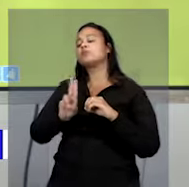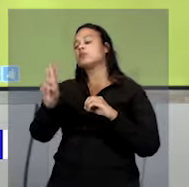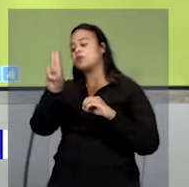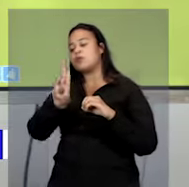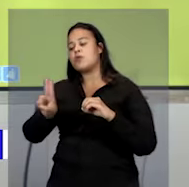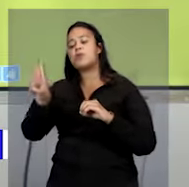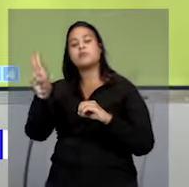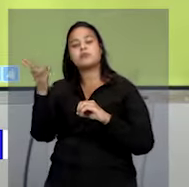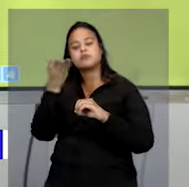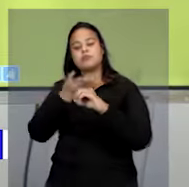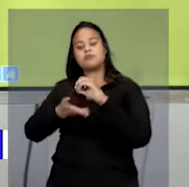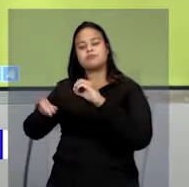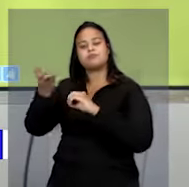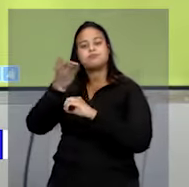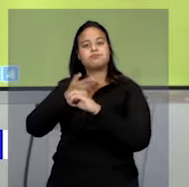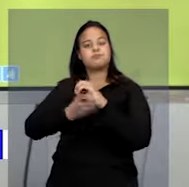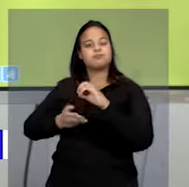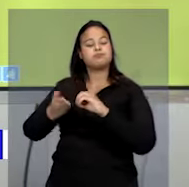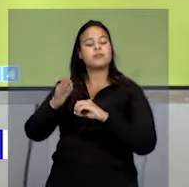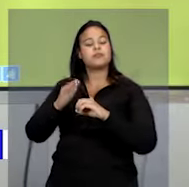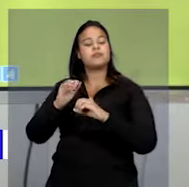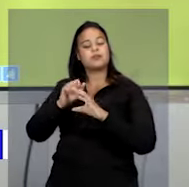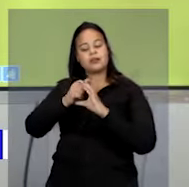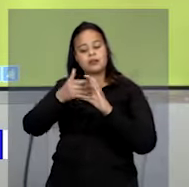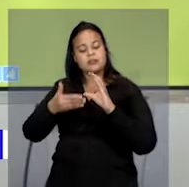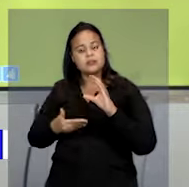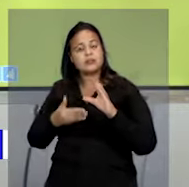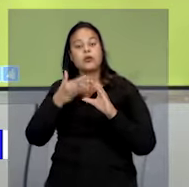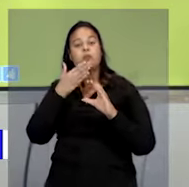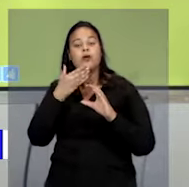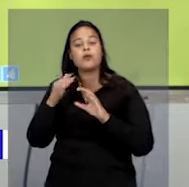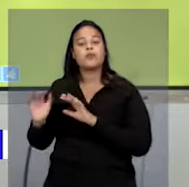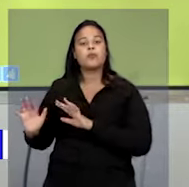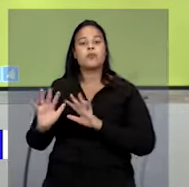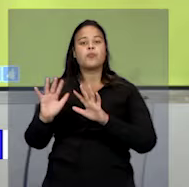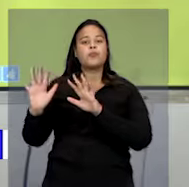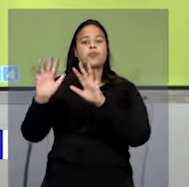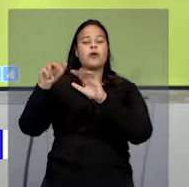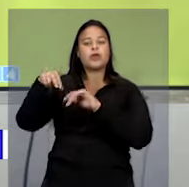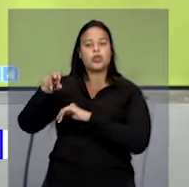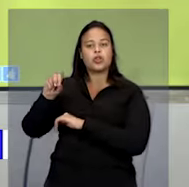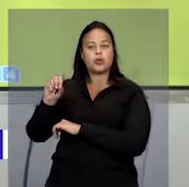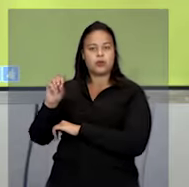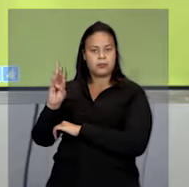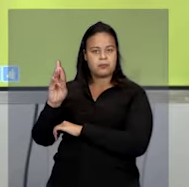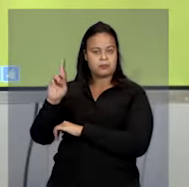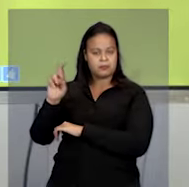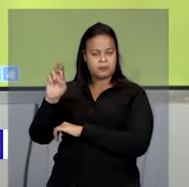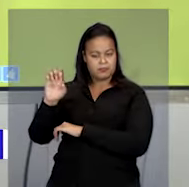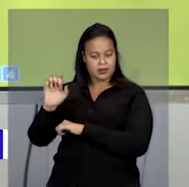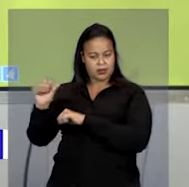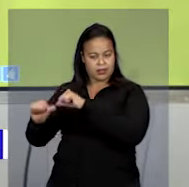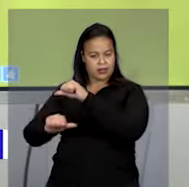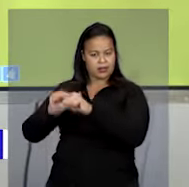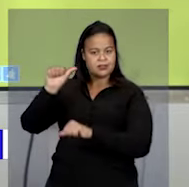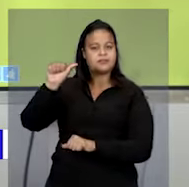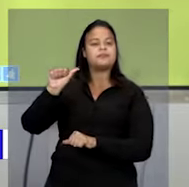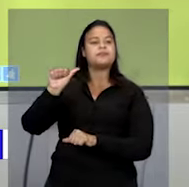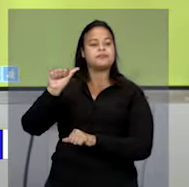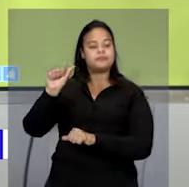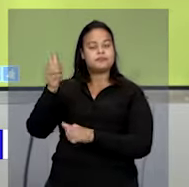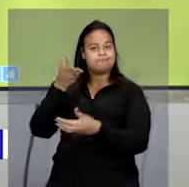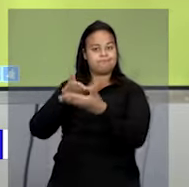passam a ter a configuração do gás nobre mais próximo, que é o hélio, né? 2 elétrons. Então está sendo compartilhado tanto por esse quanto por